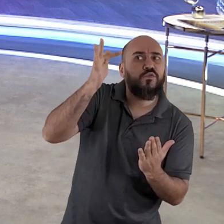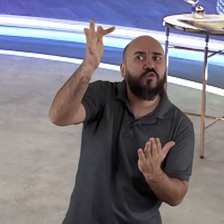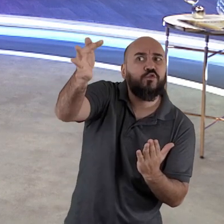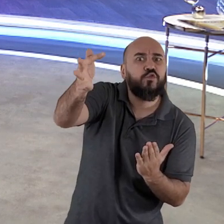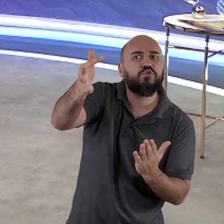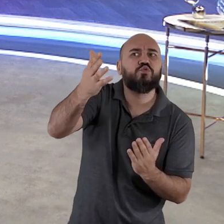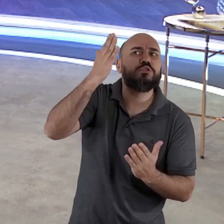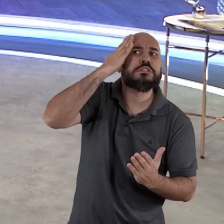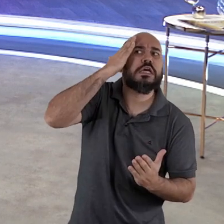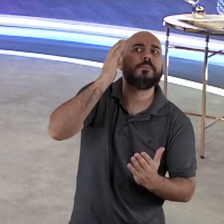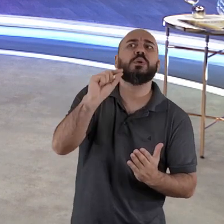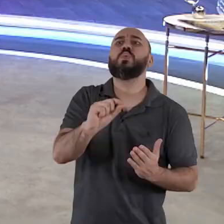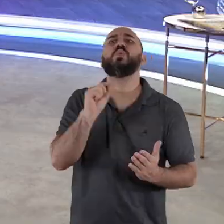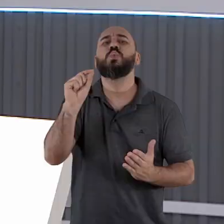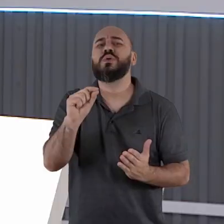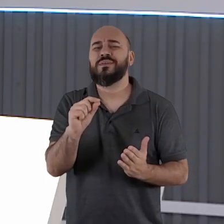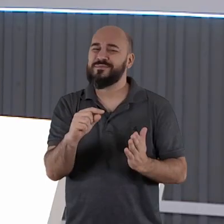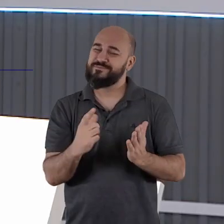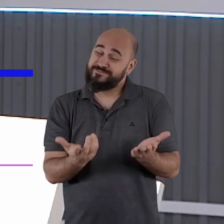as profecias.